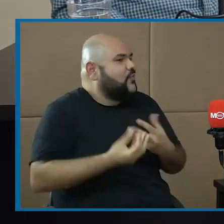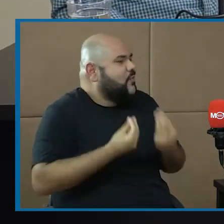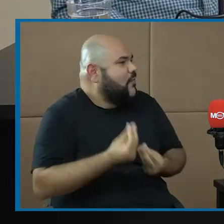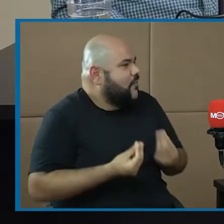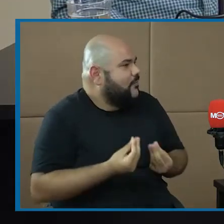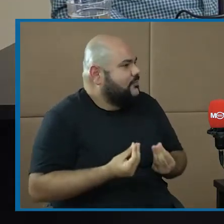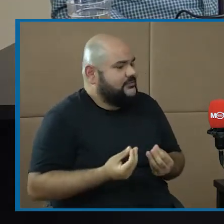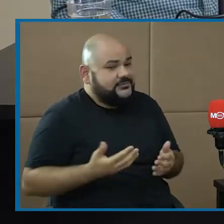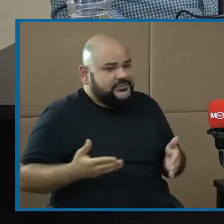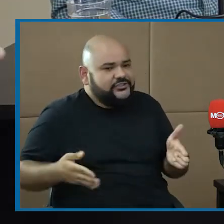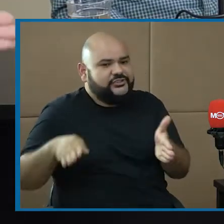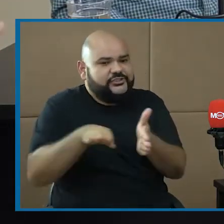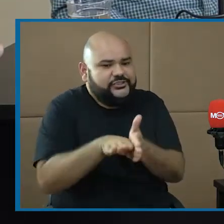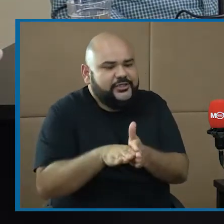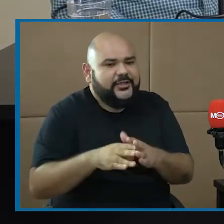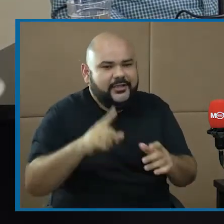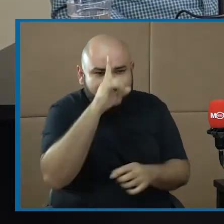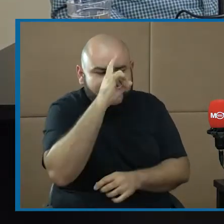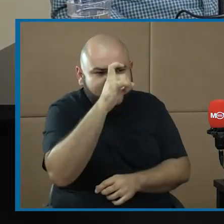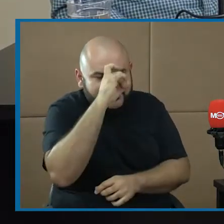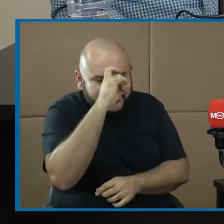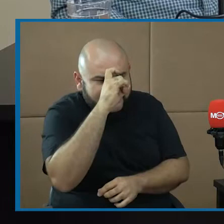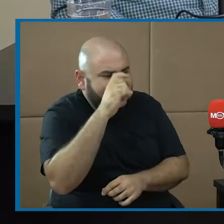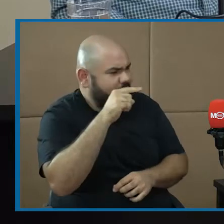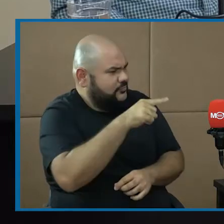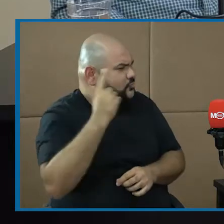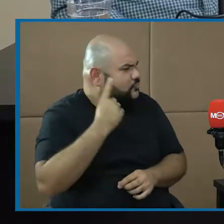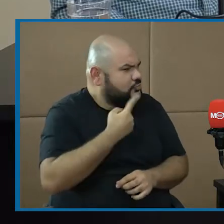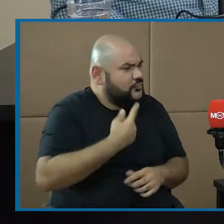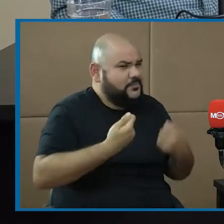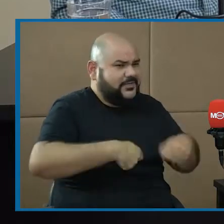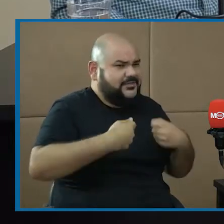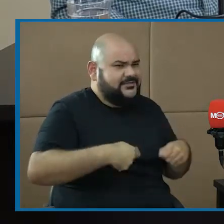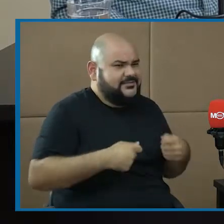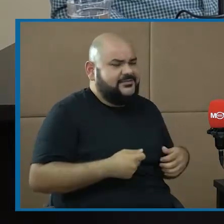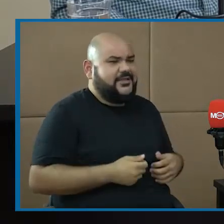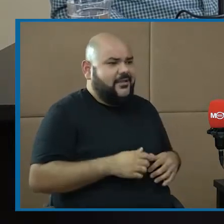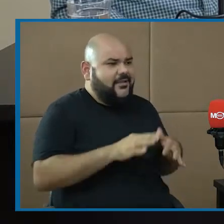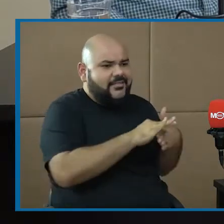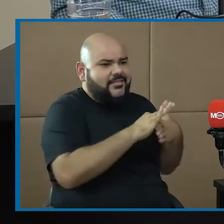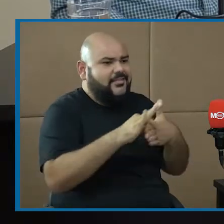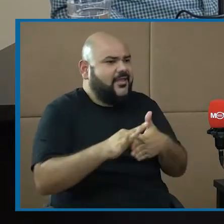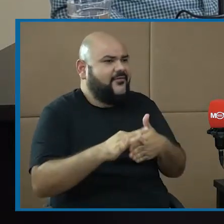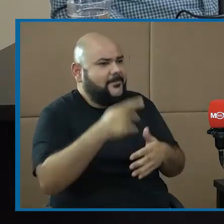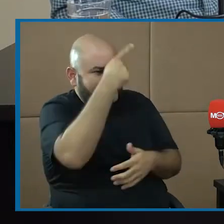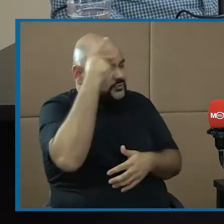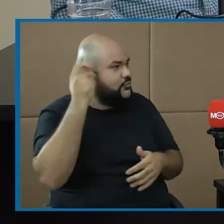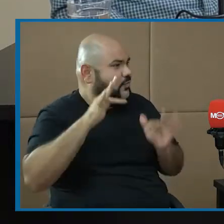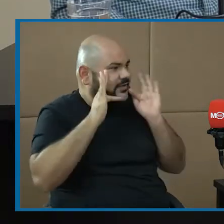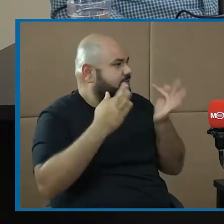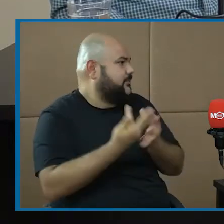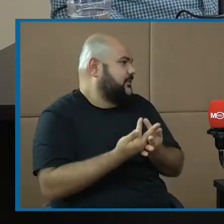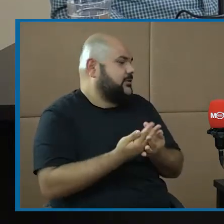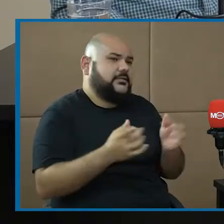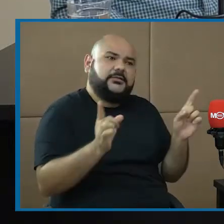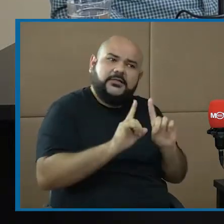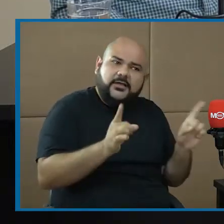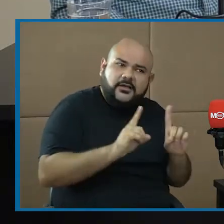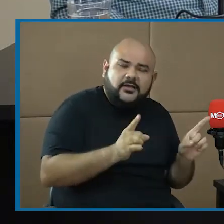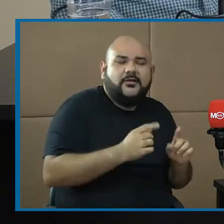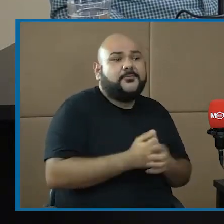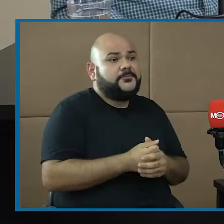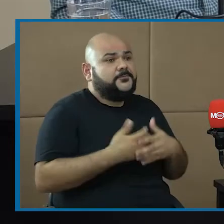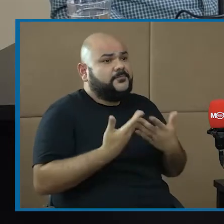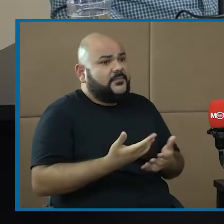hospital, porque a gente não tem intérprete, vem com um parente. Não, é por isso que nós estamos formando profissionais para que estejam apostos ou sejam contratados para